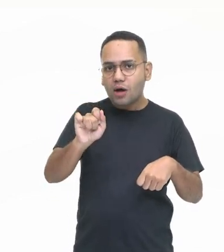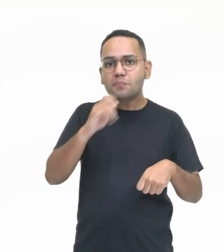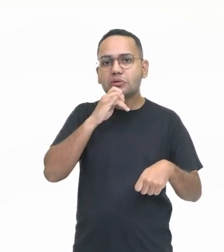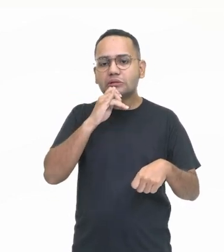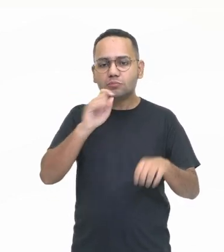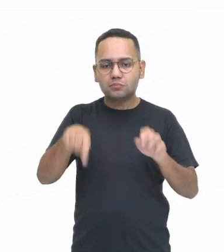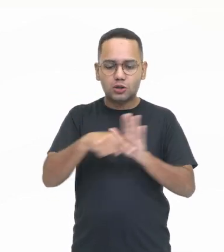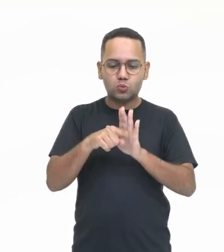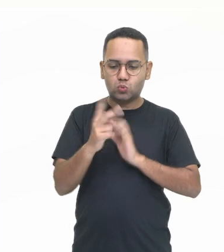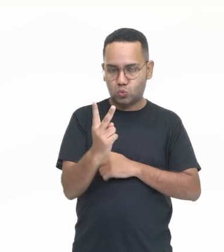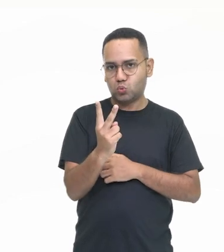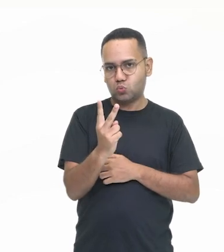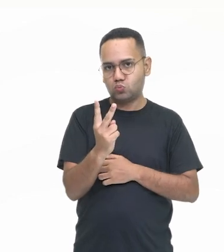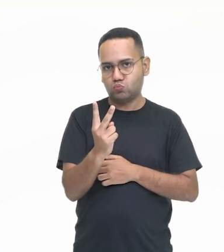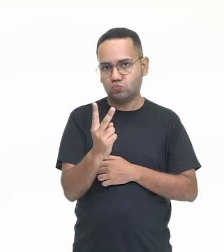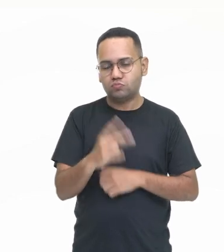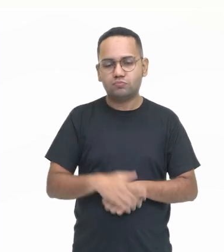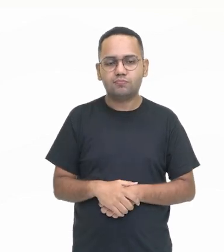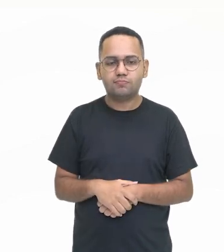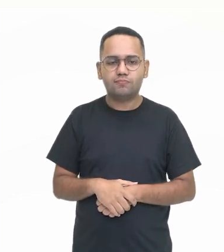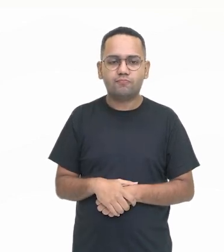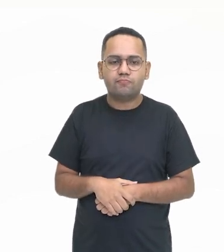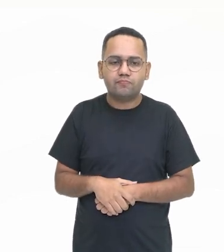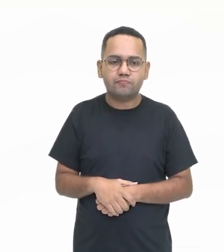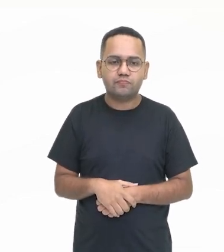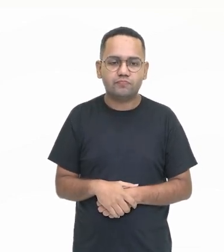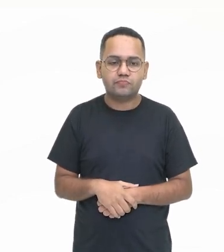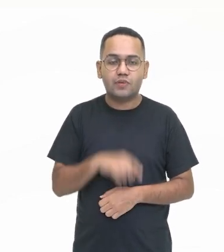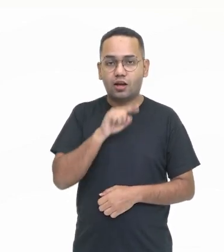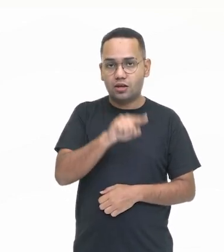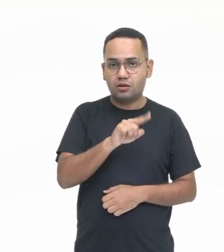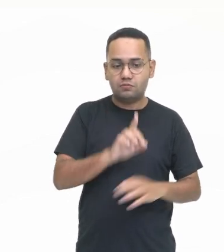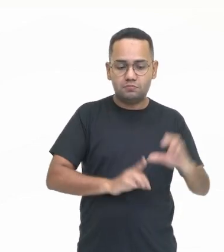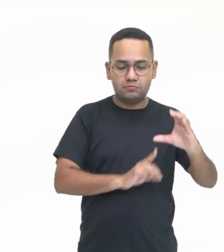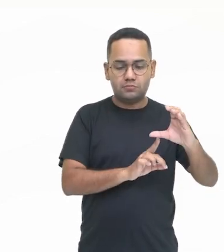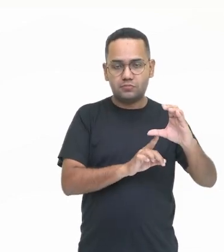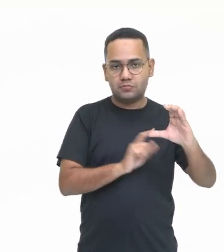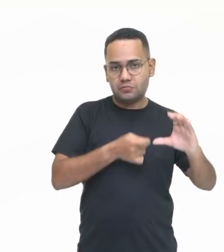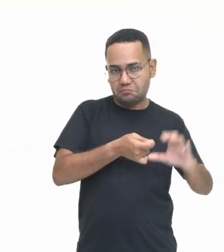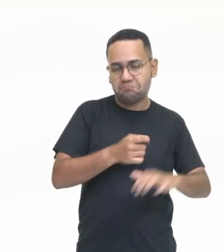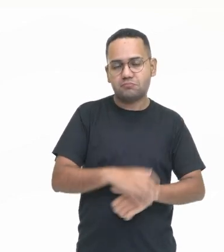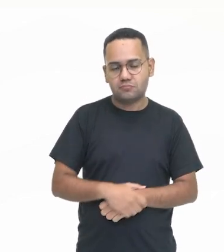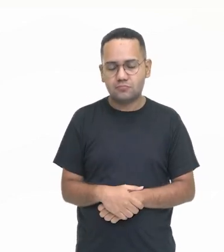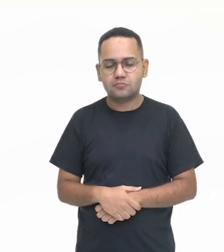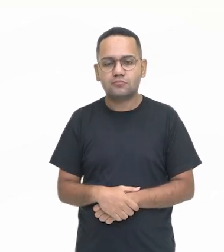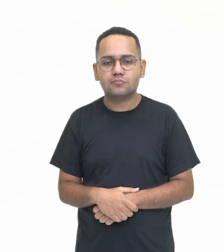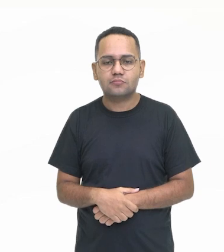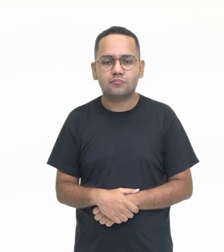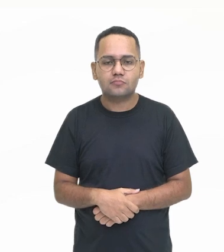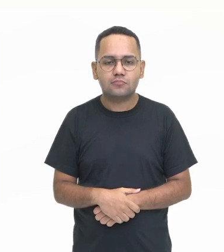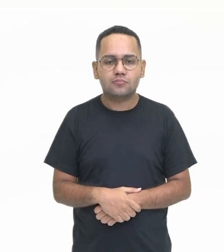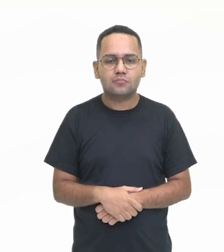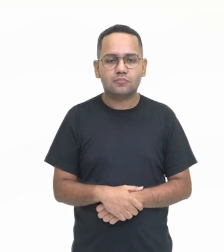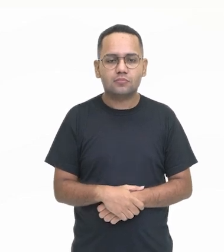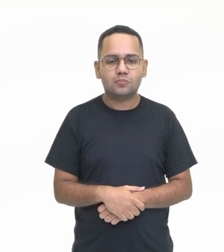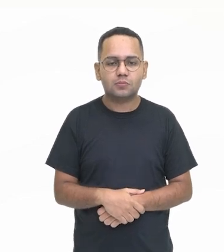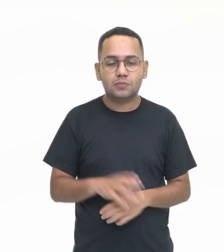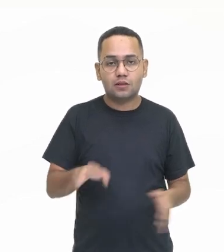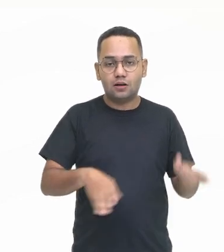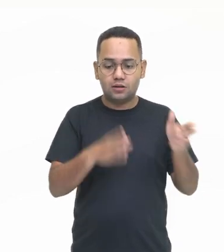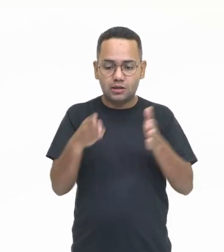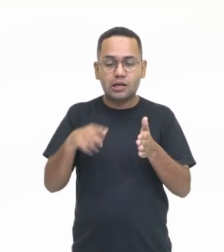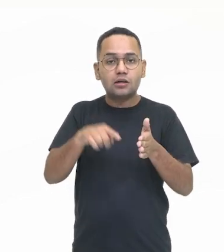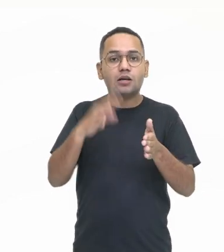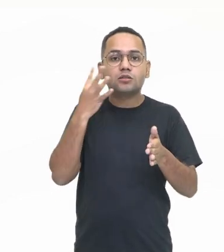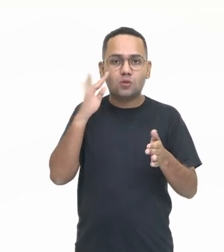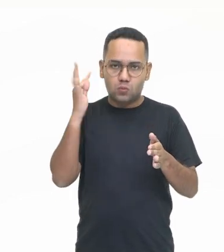temos aí, no conjunto A, nós chamamos de domínio, né? Nós temos aqui ao centro a lei de função,